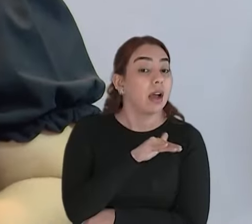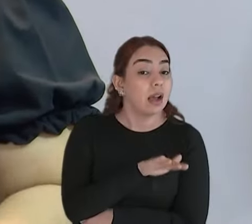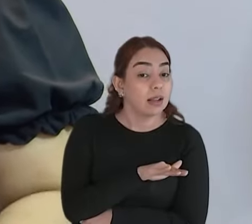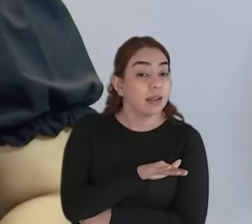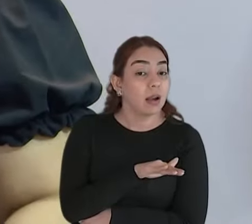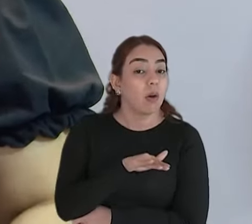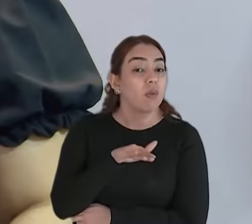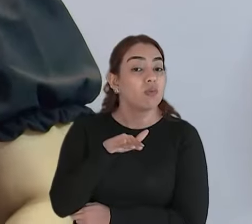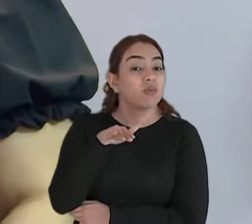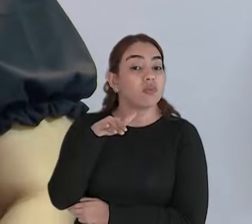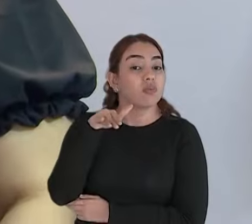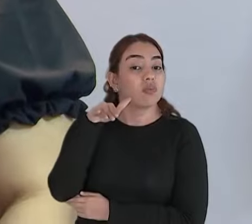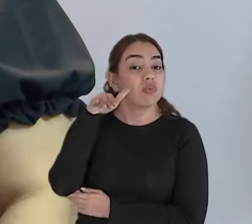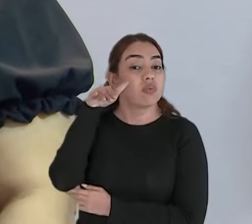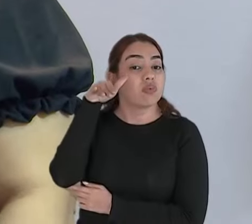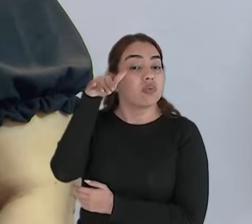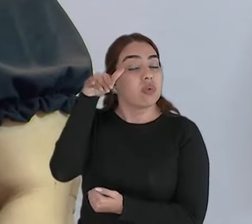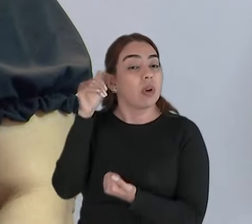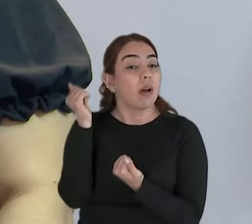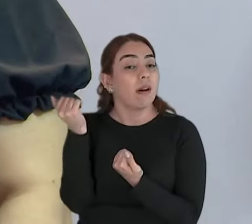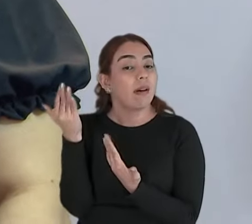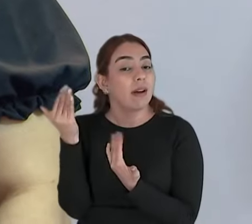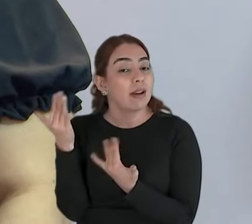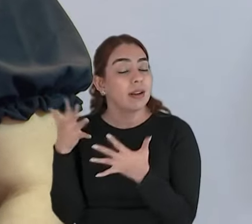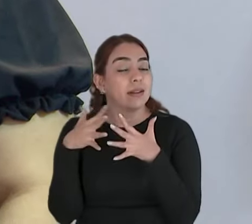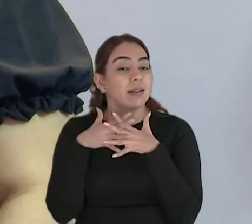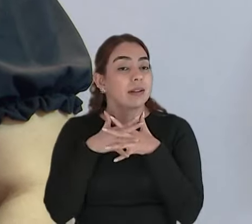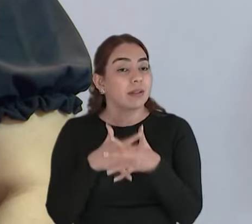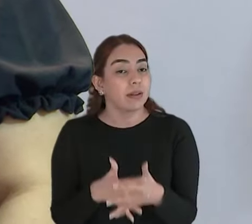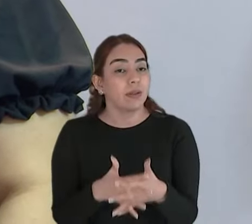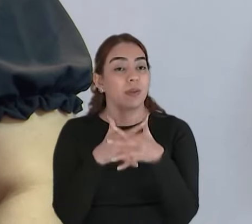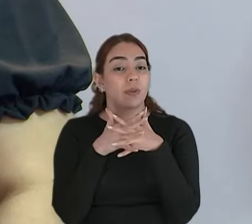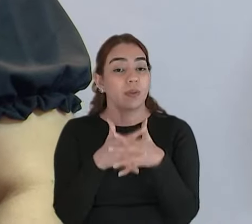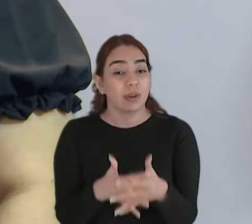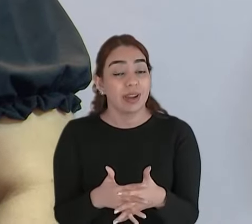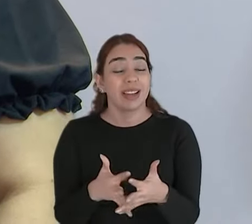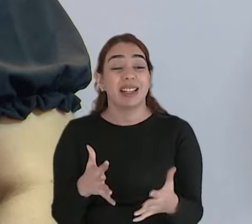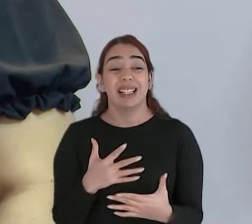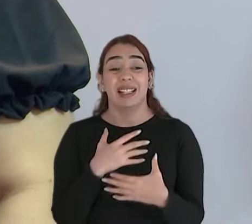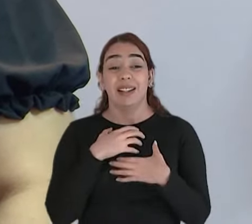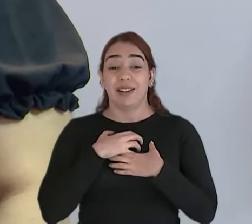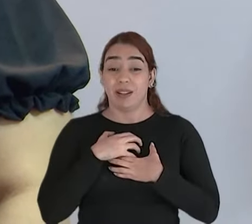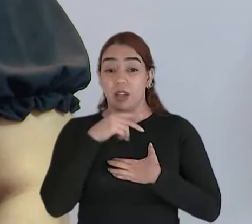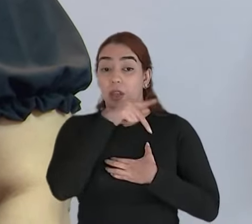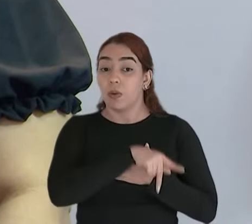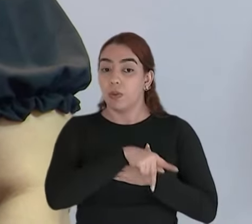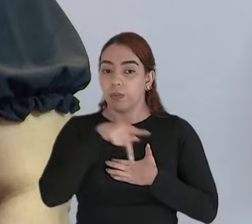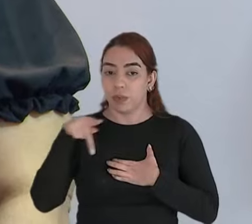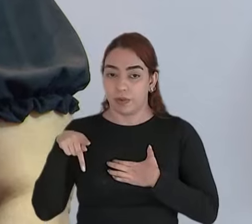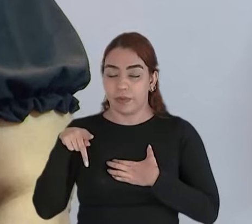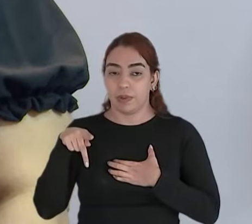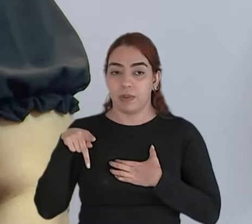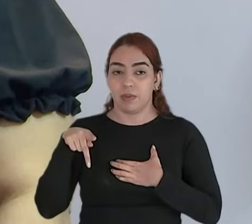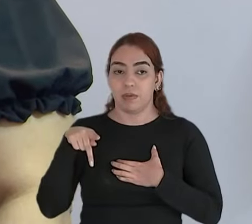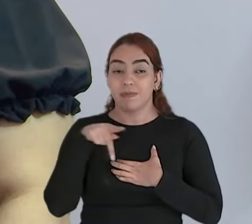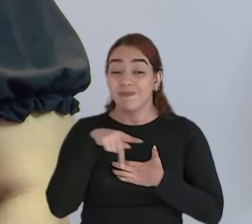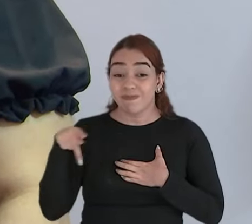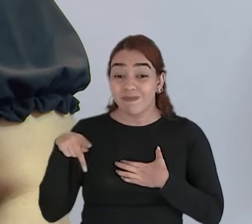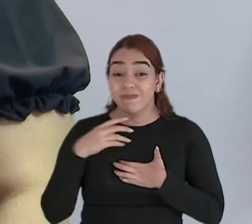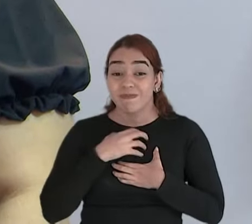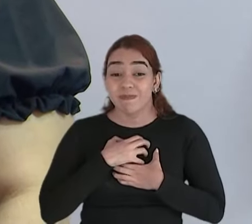na adolescência, a maior dificuldade, por incrível que pareça, que eu tenho enquanto professora do AE, não é com a criança, é com a